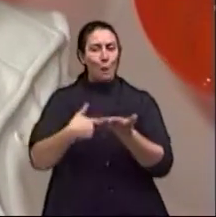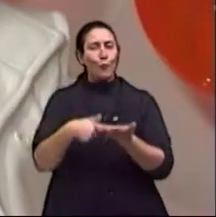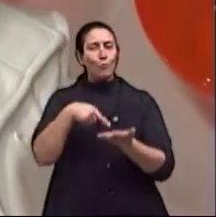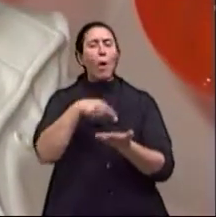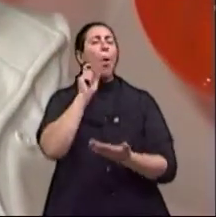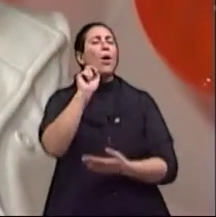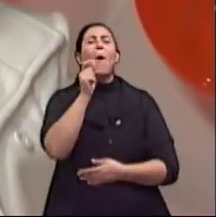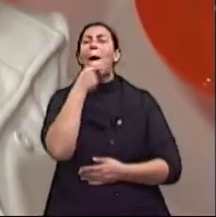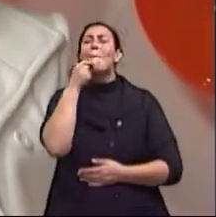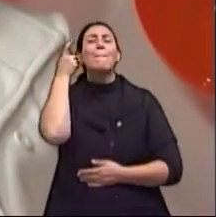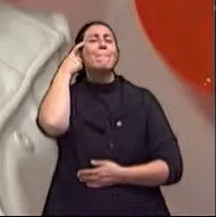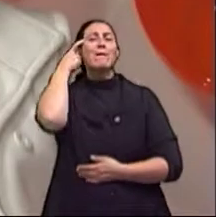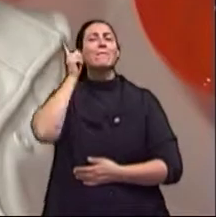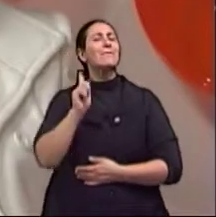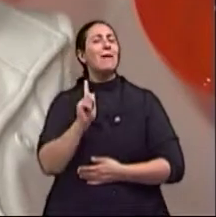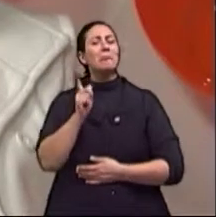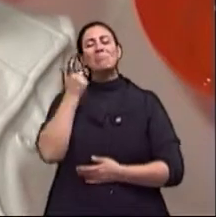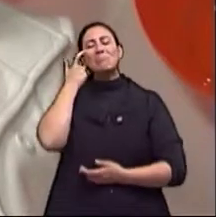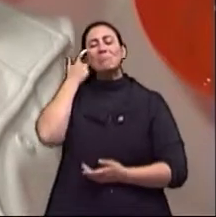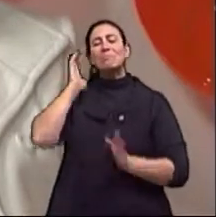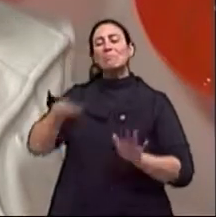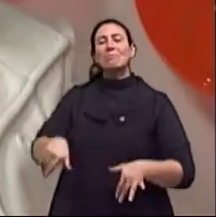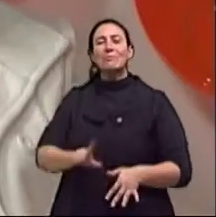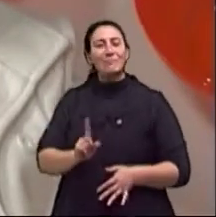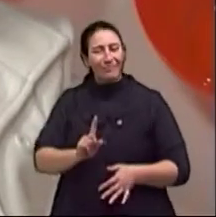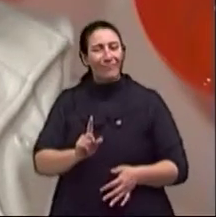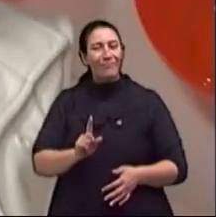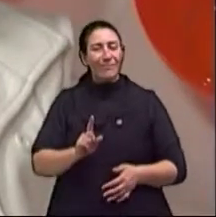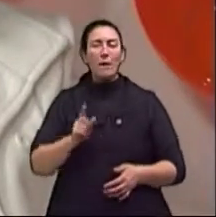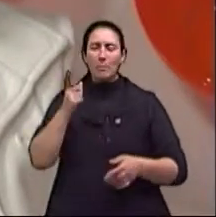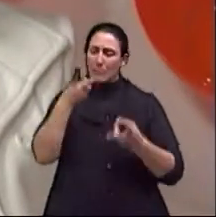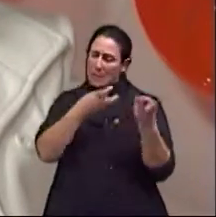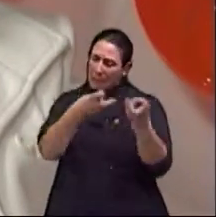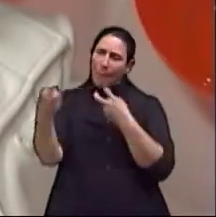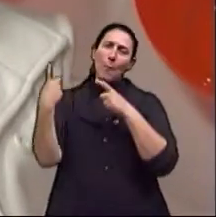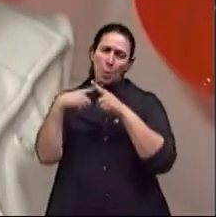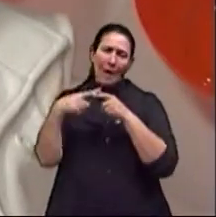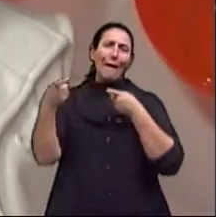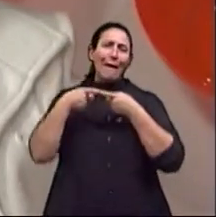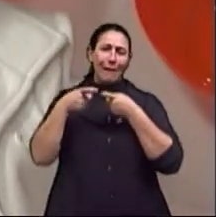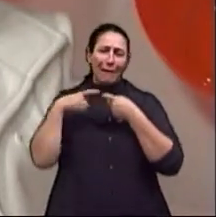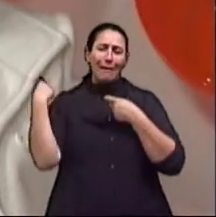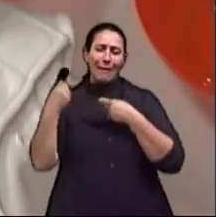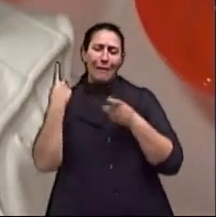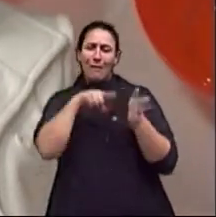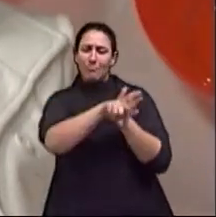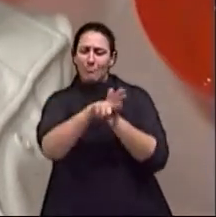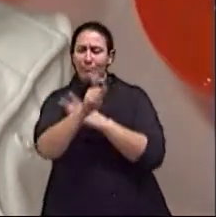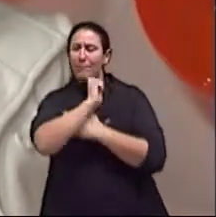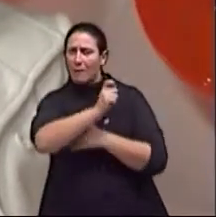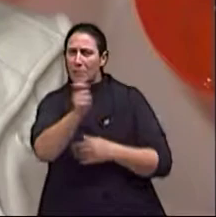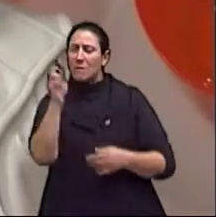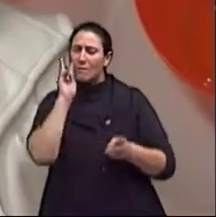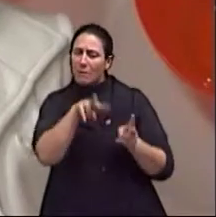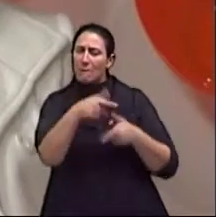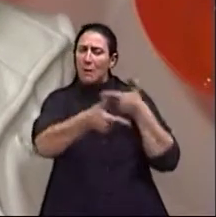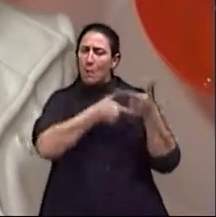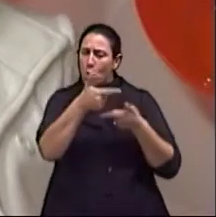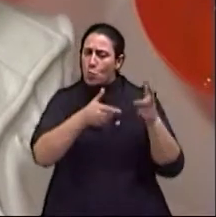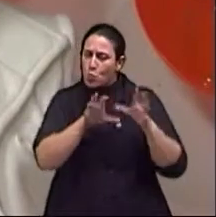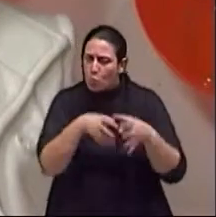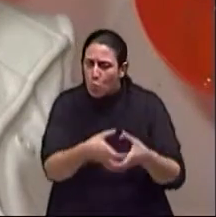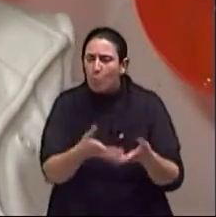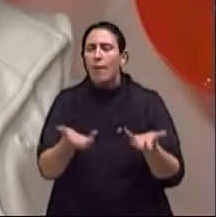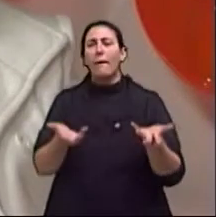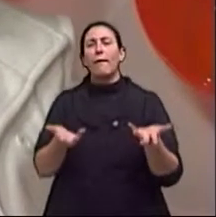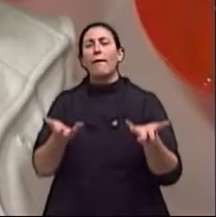outros a também percepções na clínica né que a gente traz com o trabalho de grupos com o